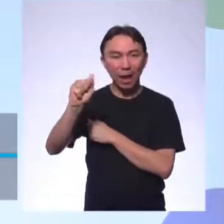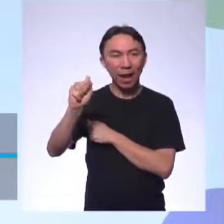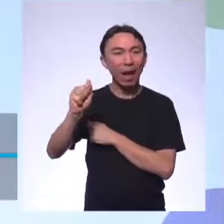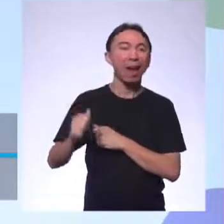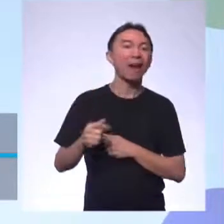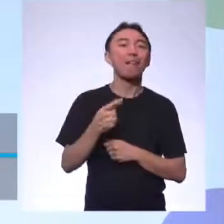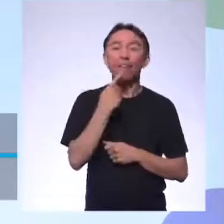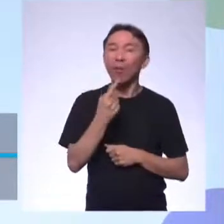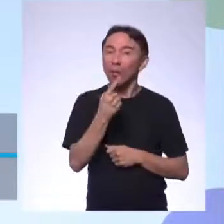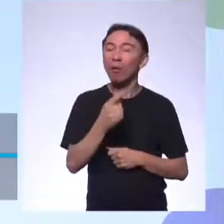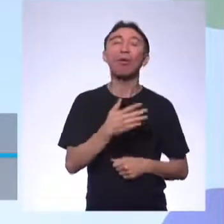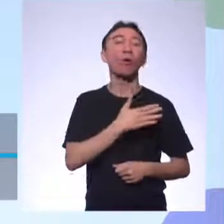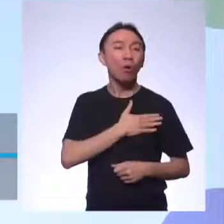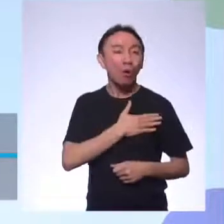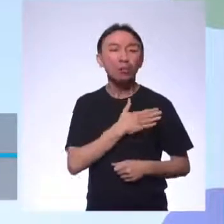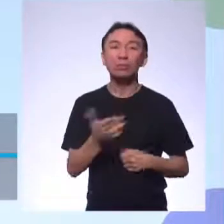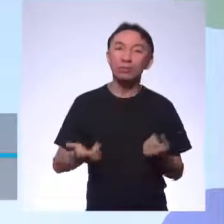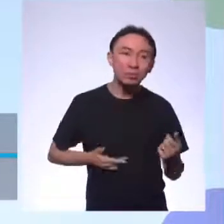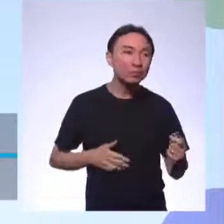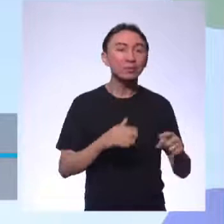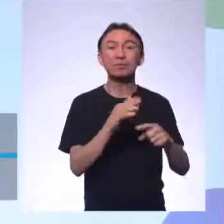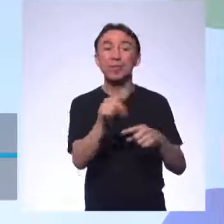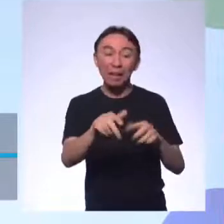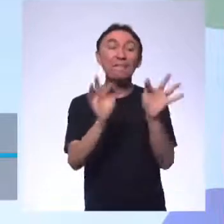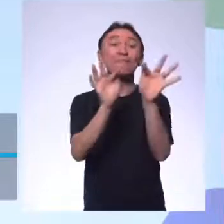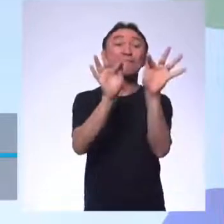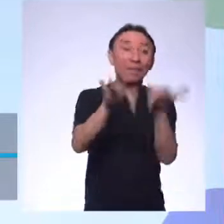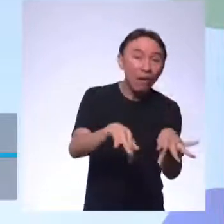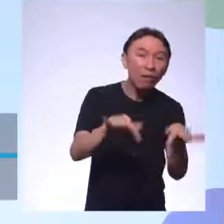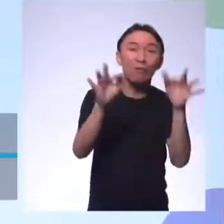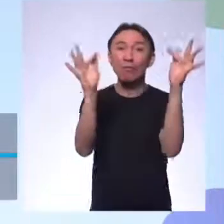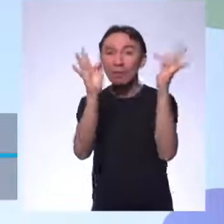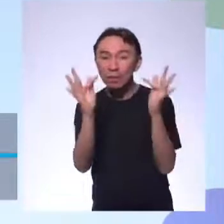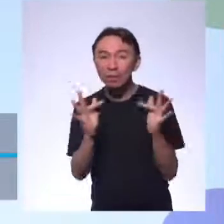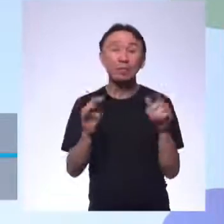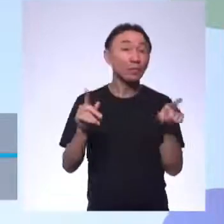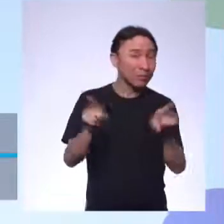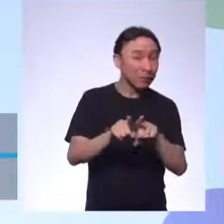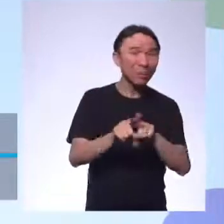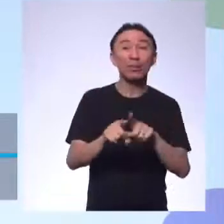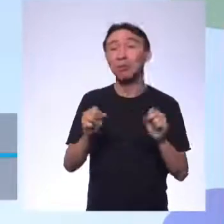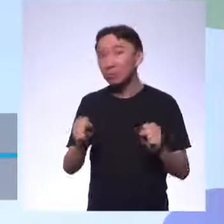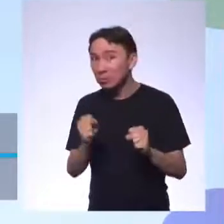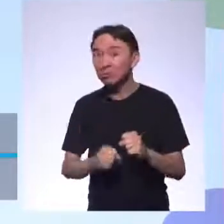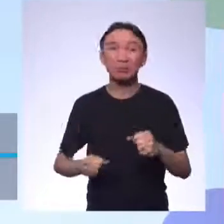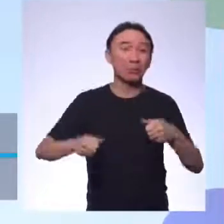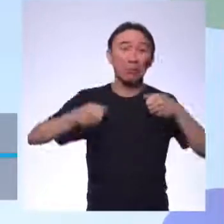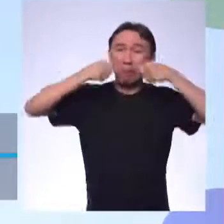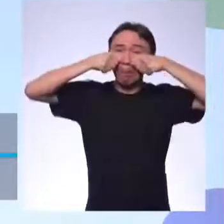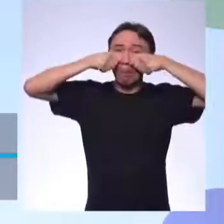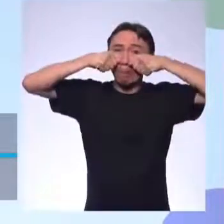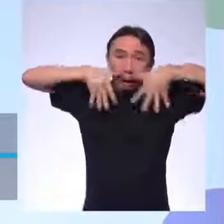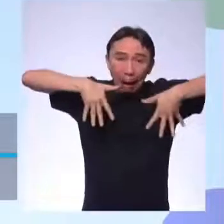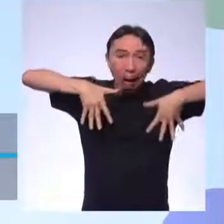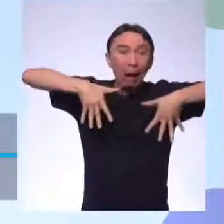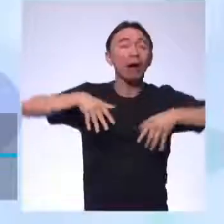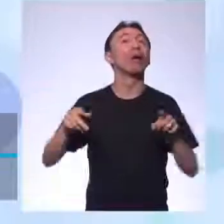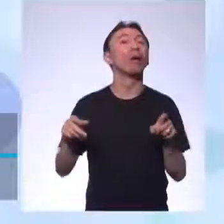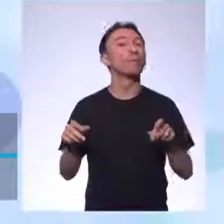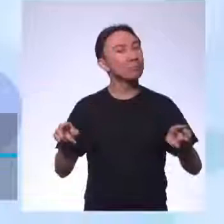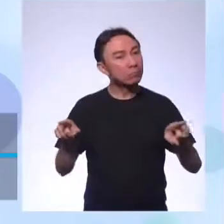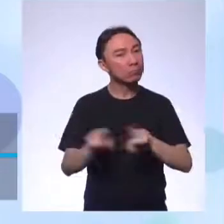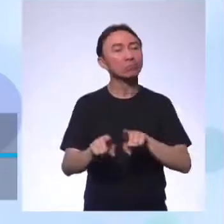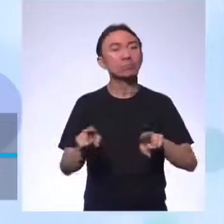de. É isso mesmo. Ela gosta tanto dos finais felizes quanto dos trágicos. Ela gosta dos dois. Ela não tem essa Eu distinção.